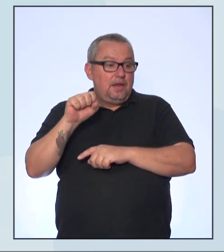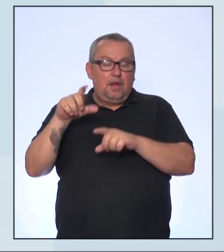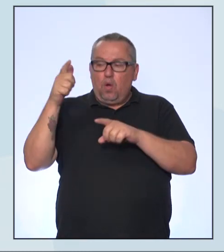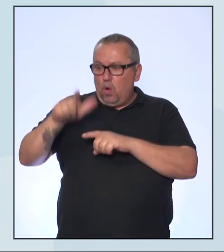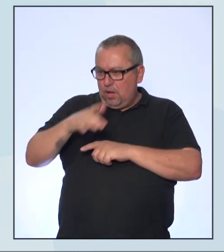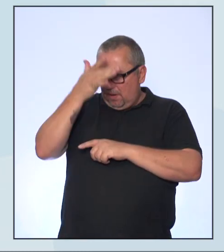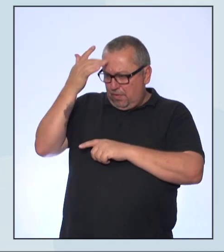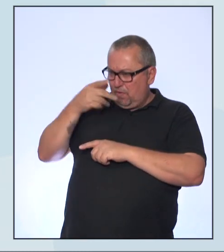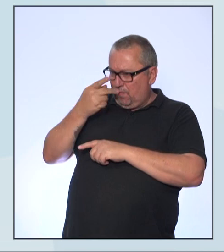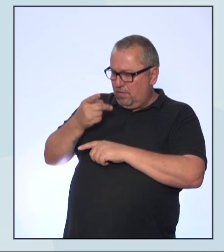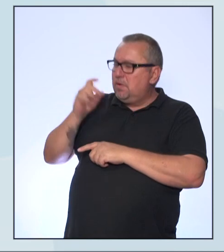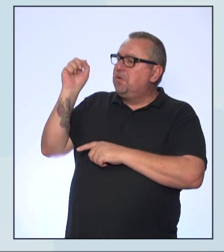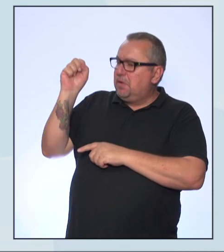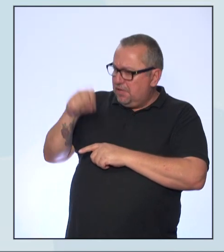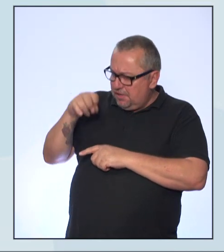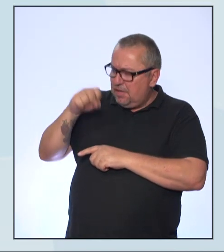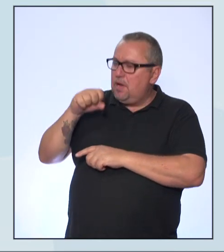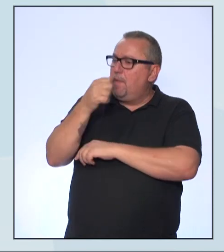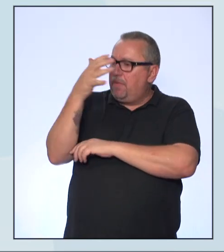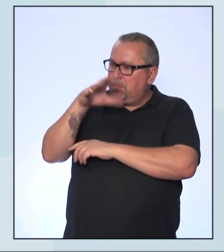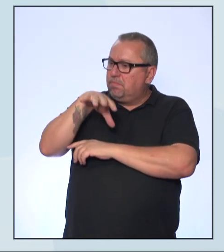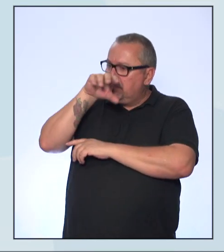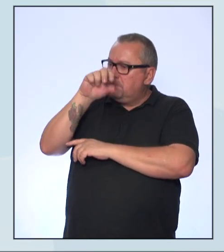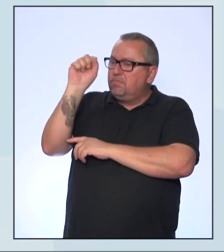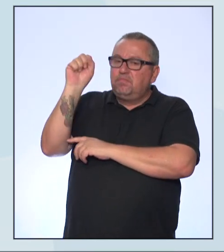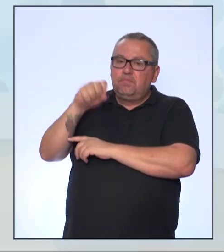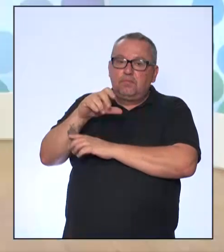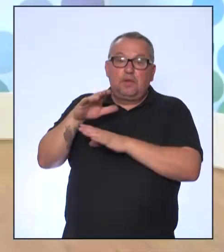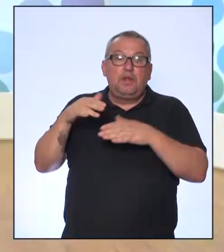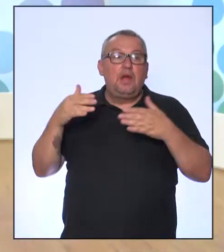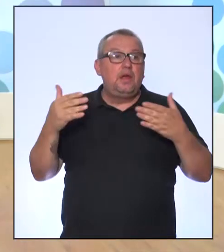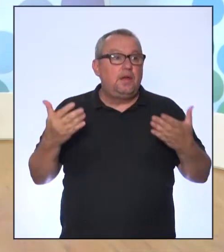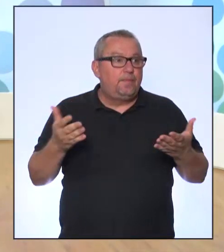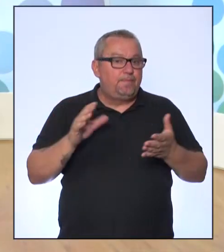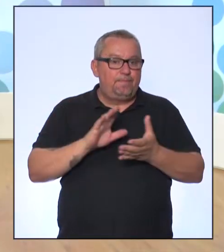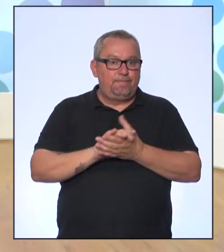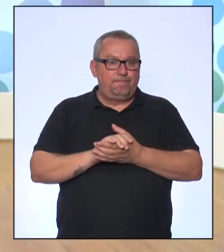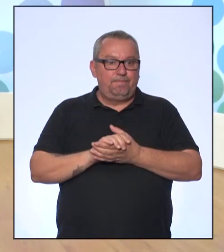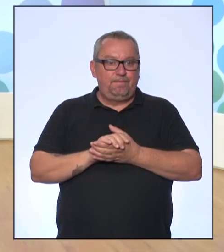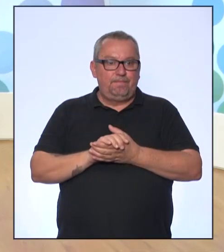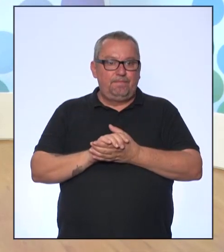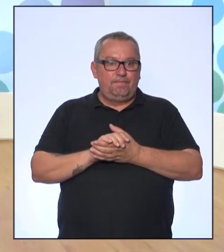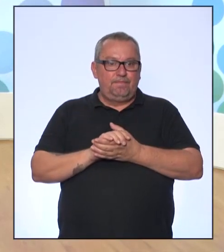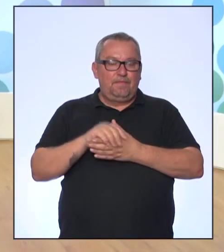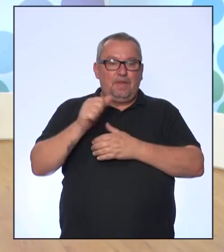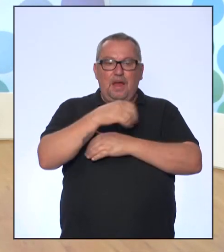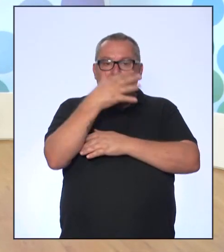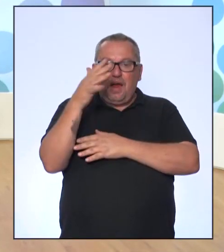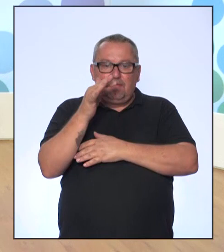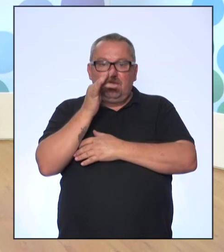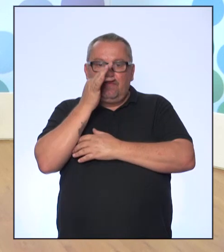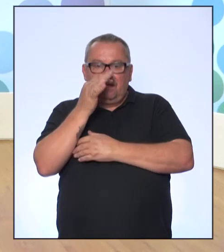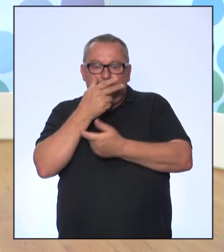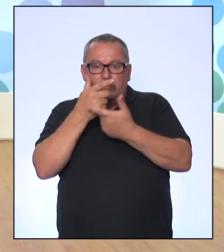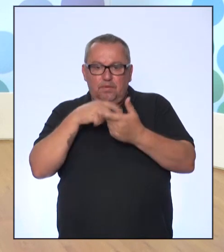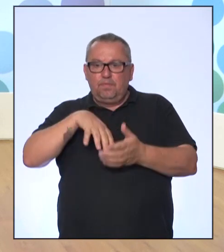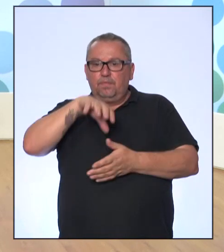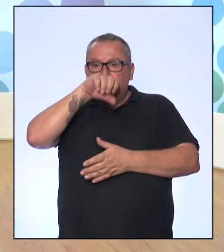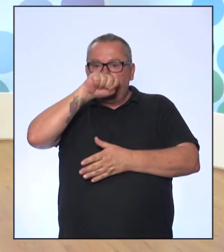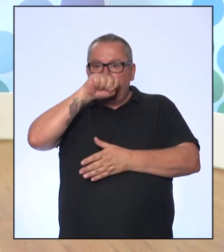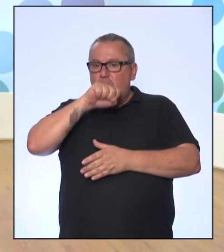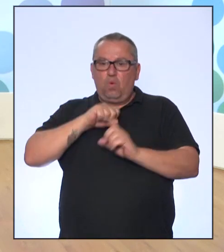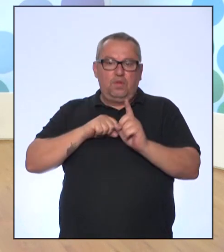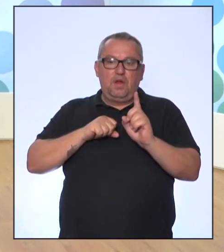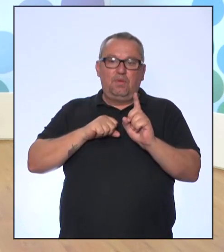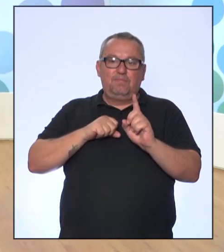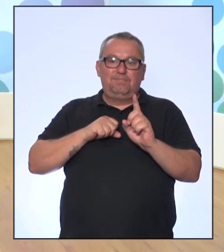do grupo disse que as plantas respiram sim. E aí? As plantas respiram ou não respiram? Isso aí